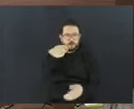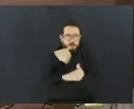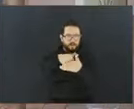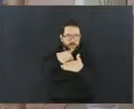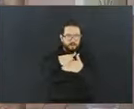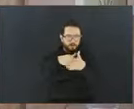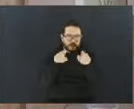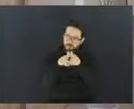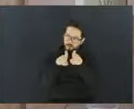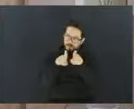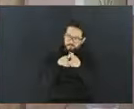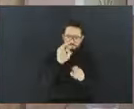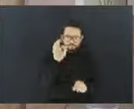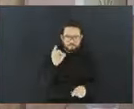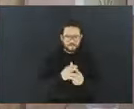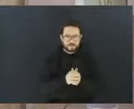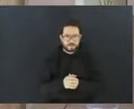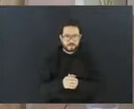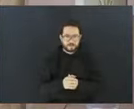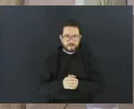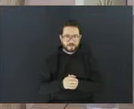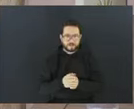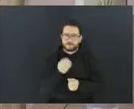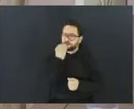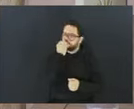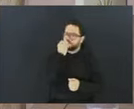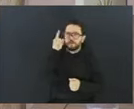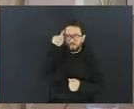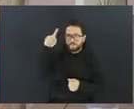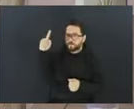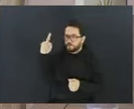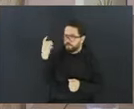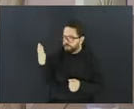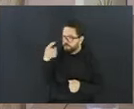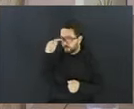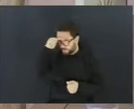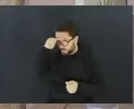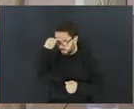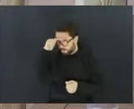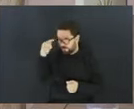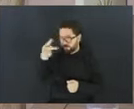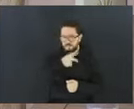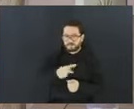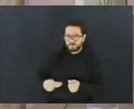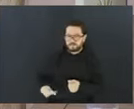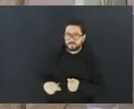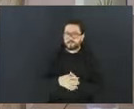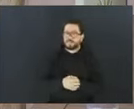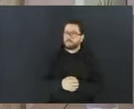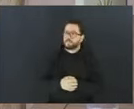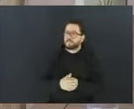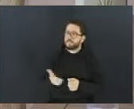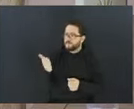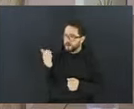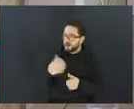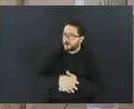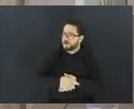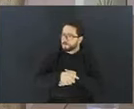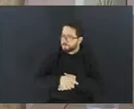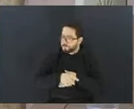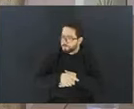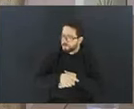Bom dia a todos. Senhor vereador Tio Kuzma, presidente da casa, agradeço o convite e a oportunidade.